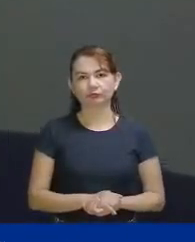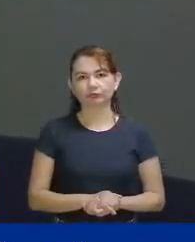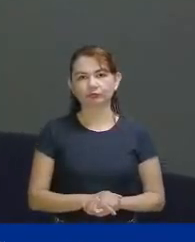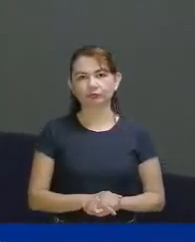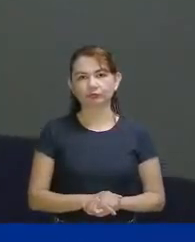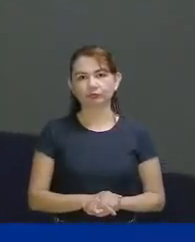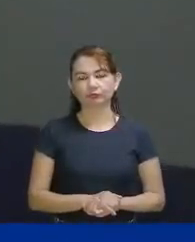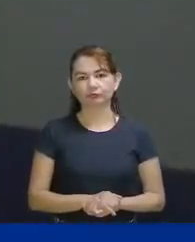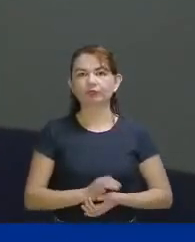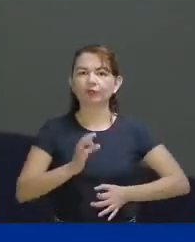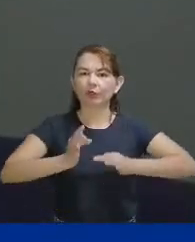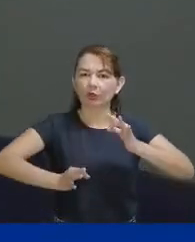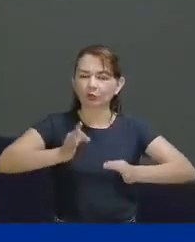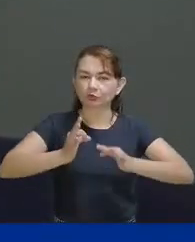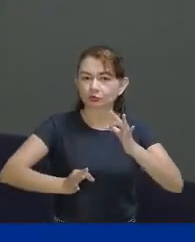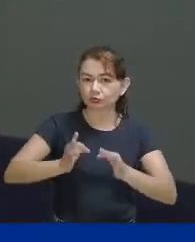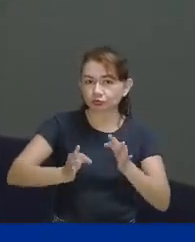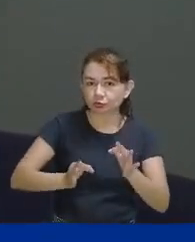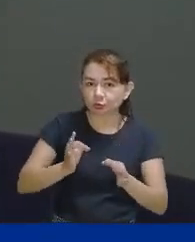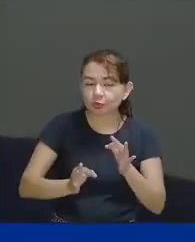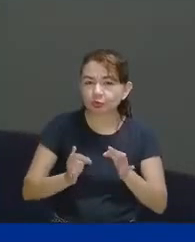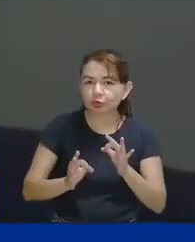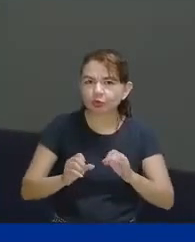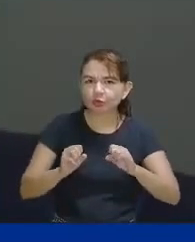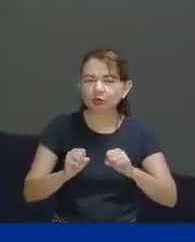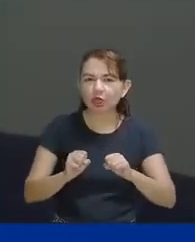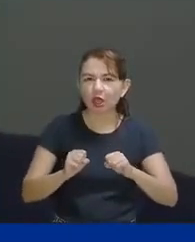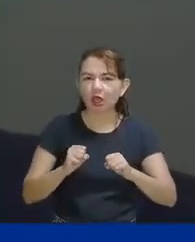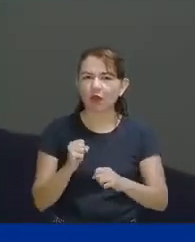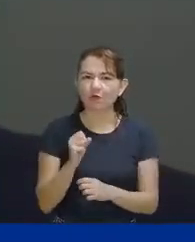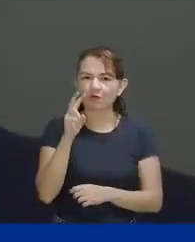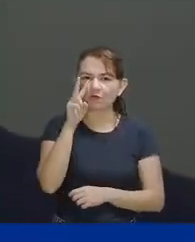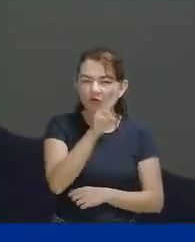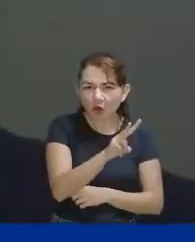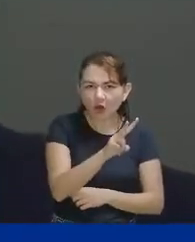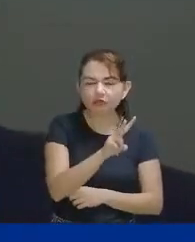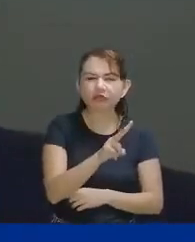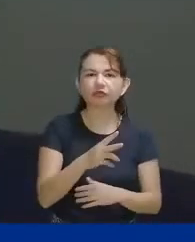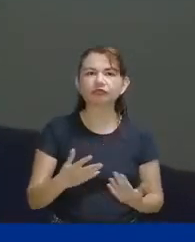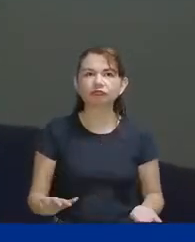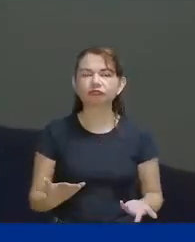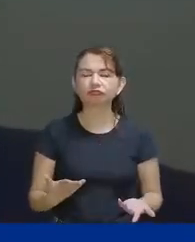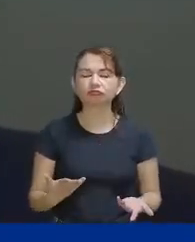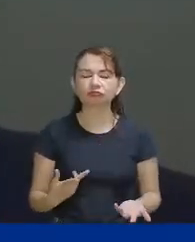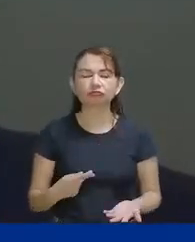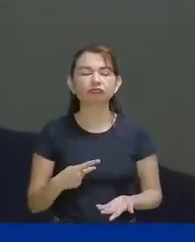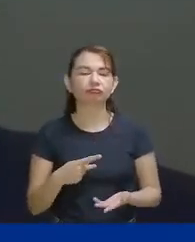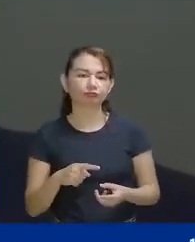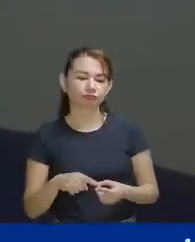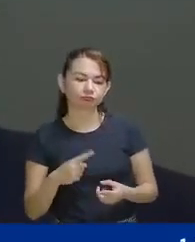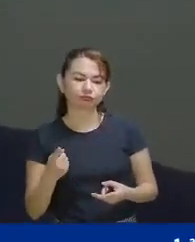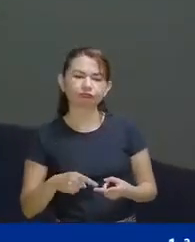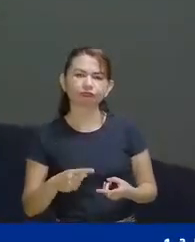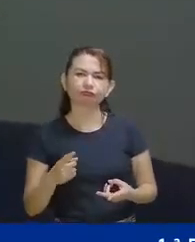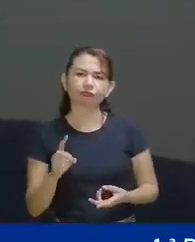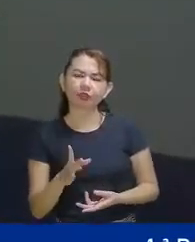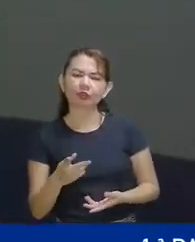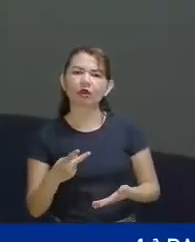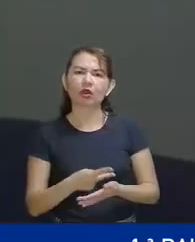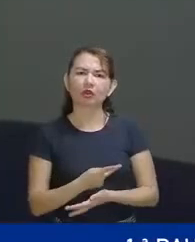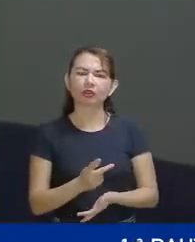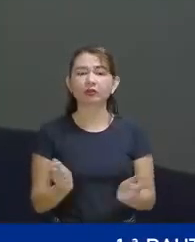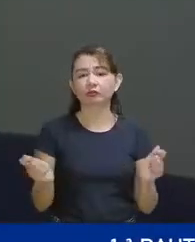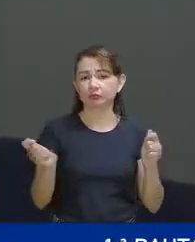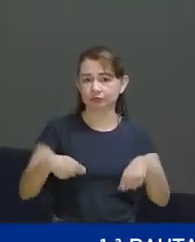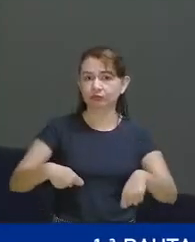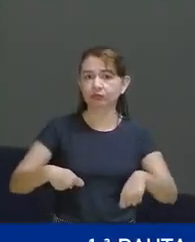as instituições sejam fortes, não importa apenas que ocorra a